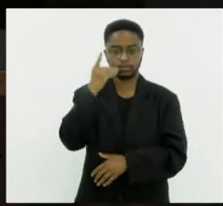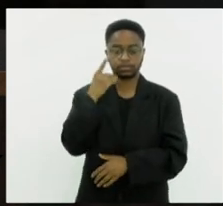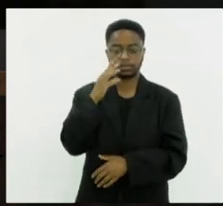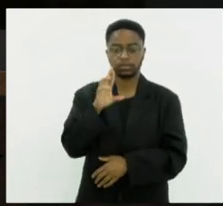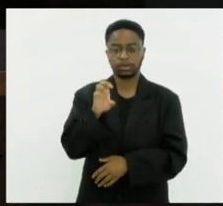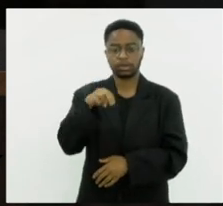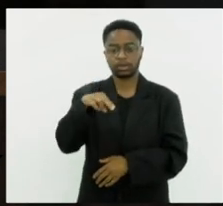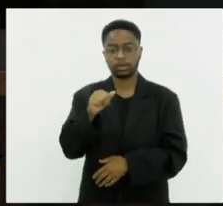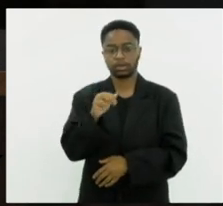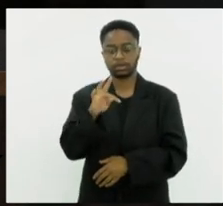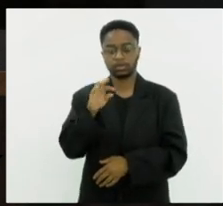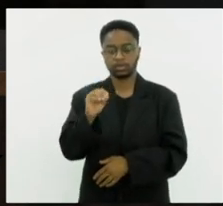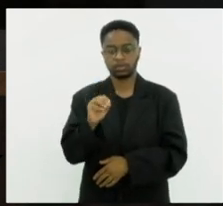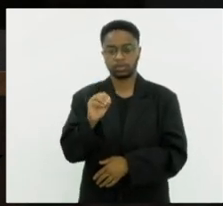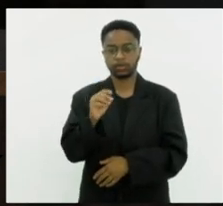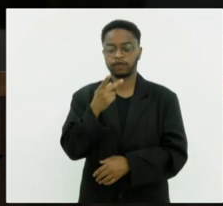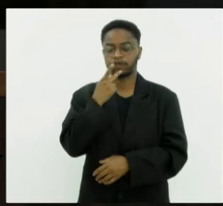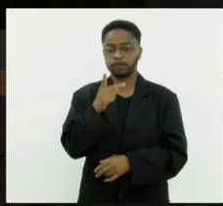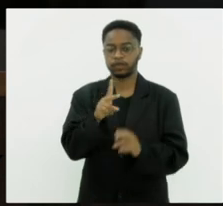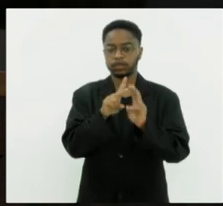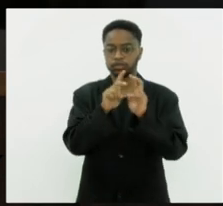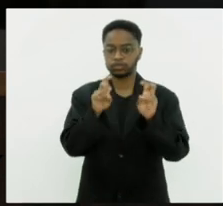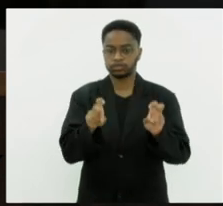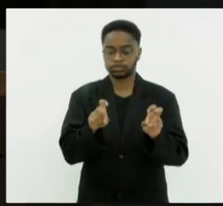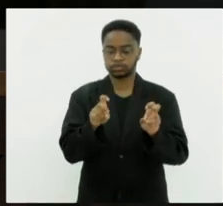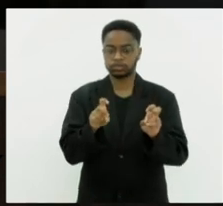Renato Miranda, que dispõe sobre a